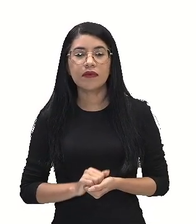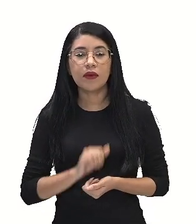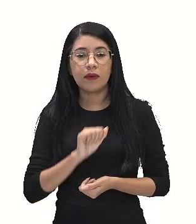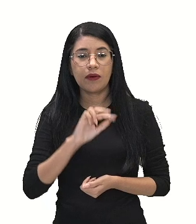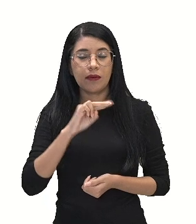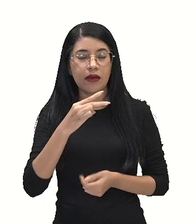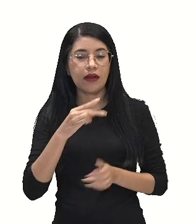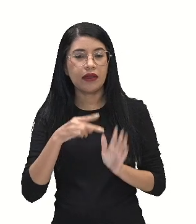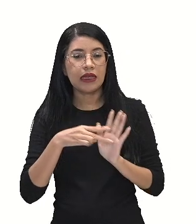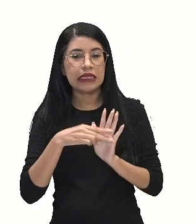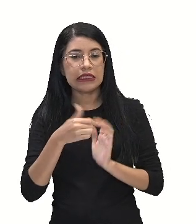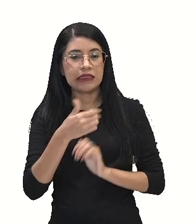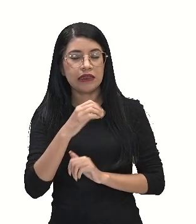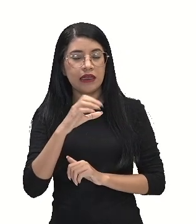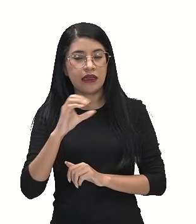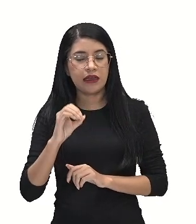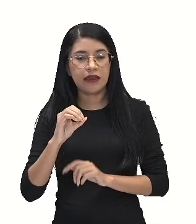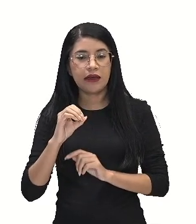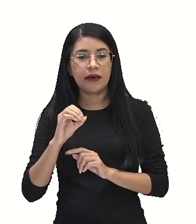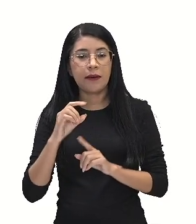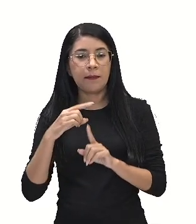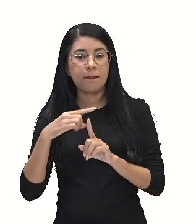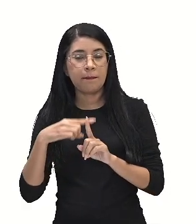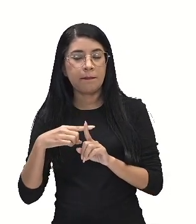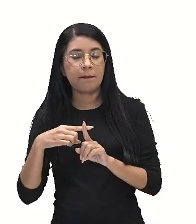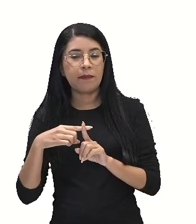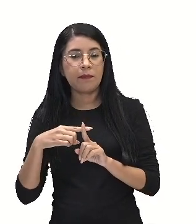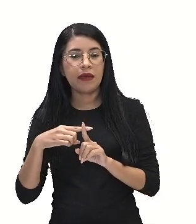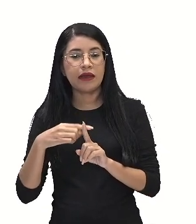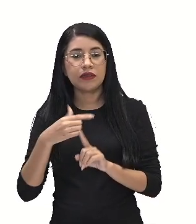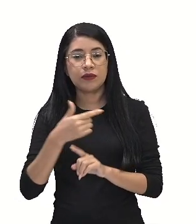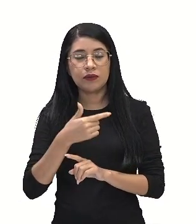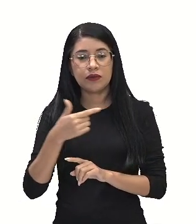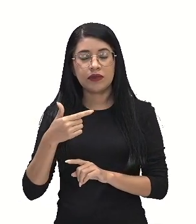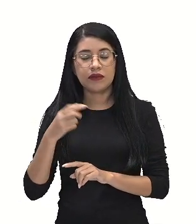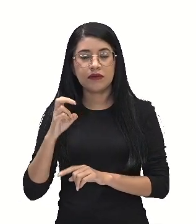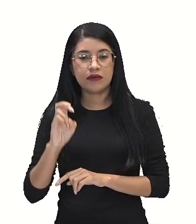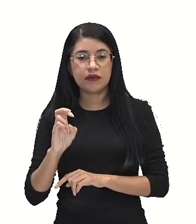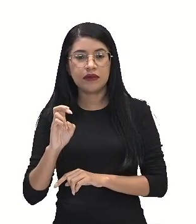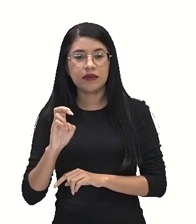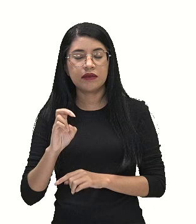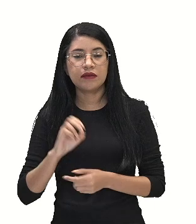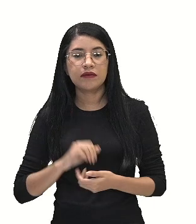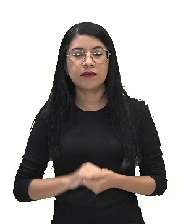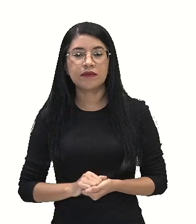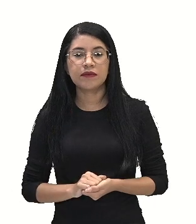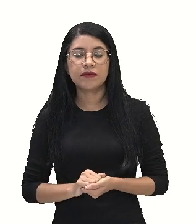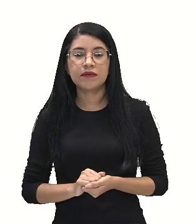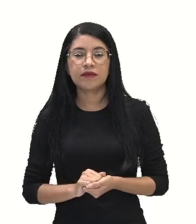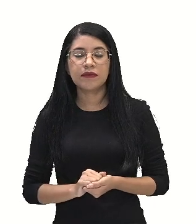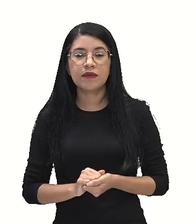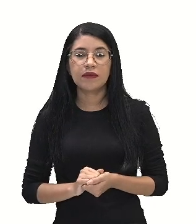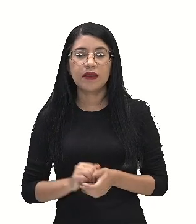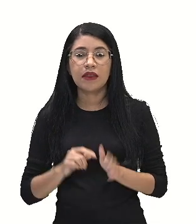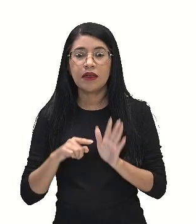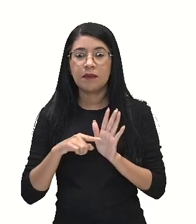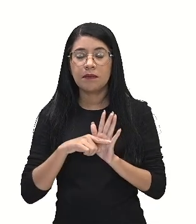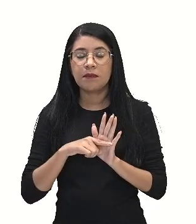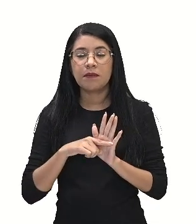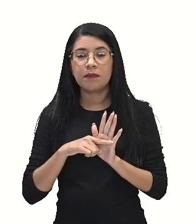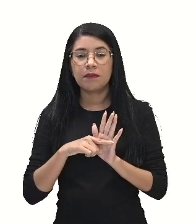fácil, né? É 100. 15 vezes 15 também é fácil, 225, é um quadrado perfeito.